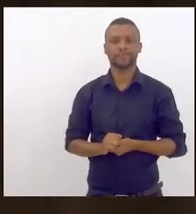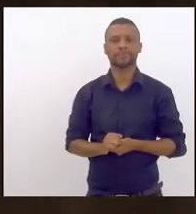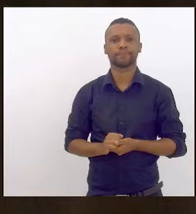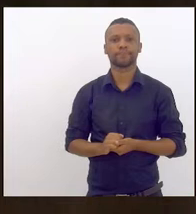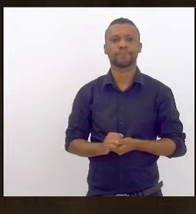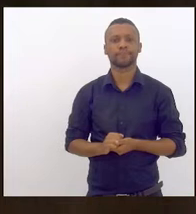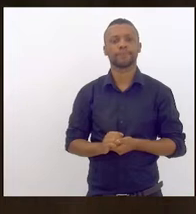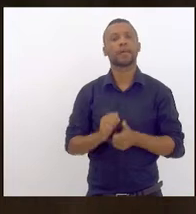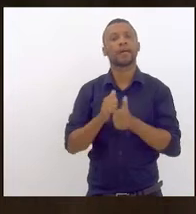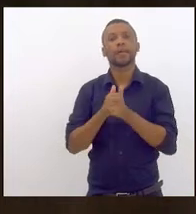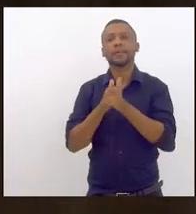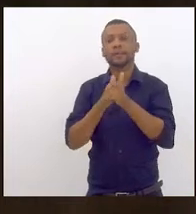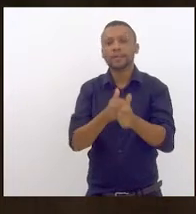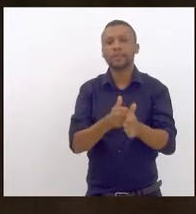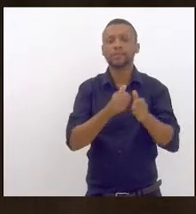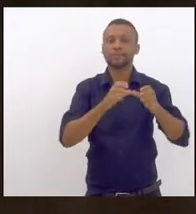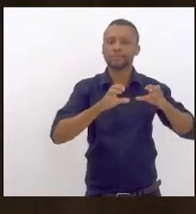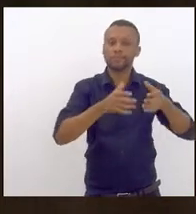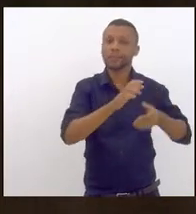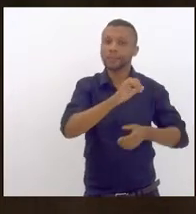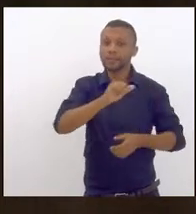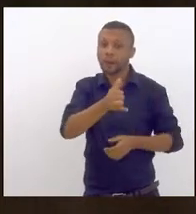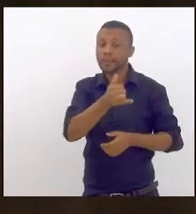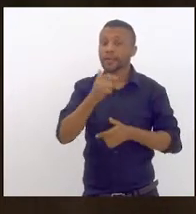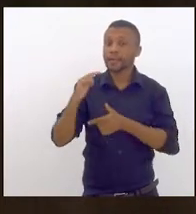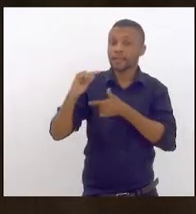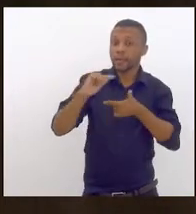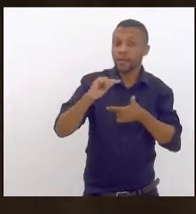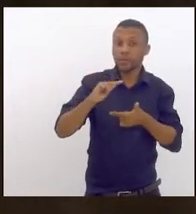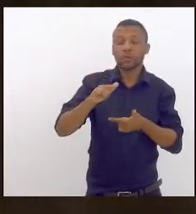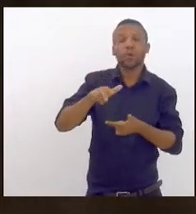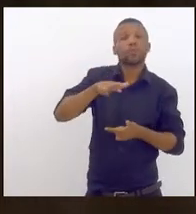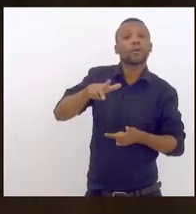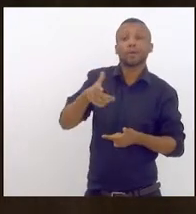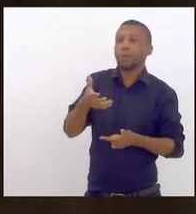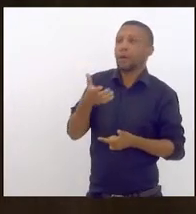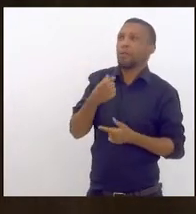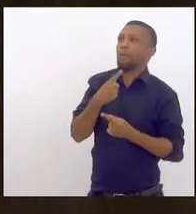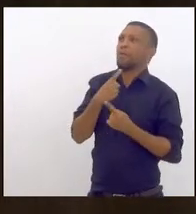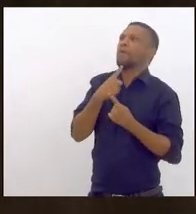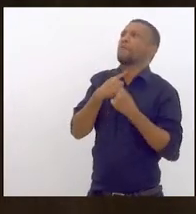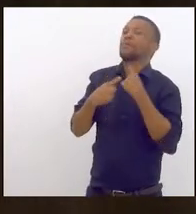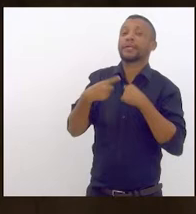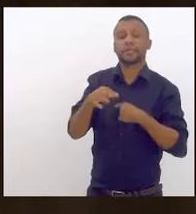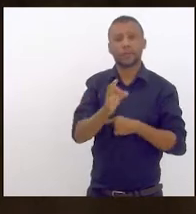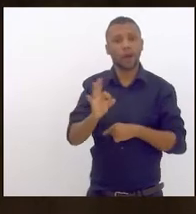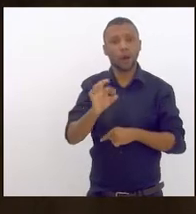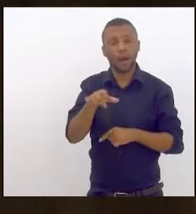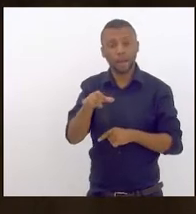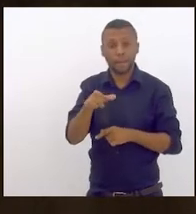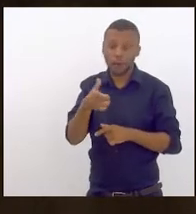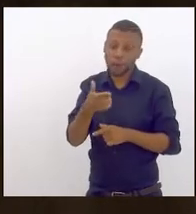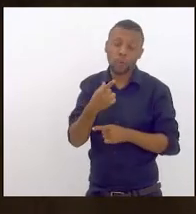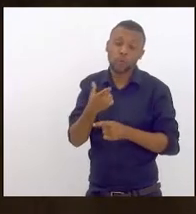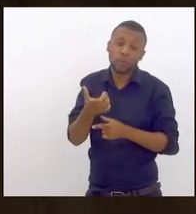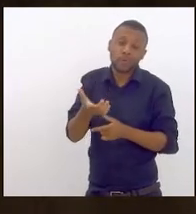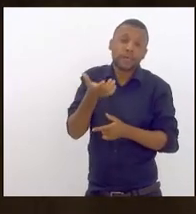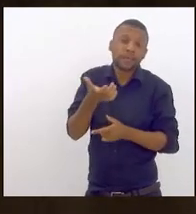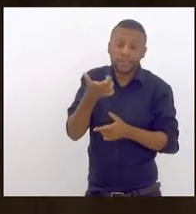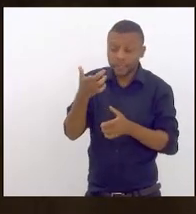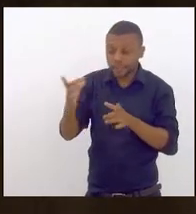seguindo a tradição da CCJ, não é que seja meu desejo, não, seguindo a tradição, meu desejo era anexação